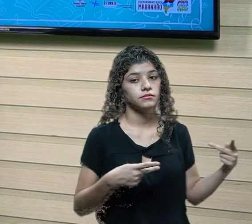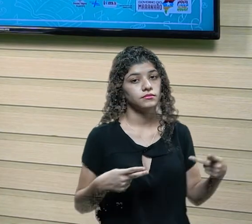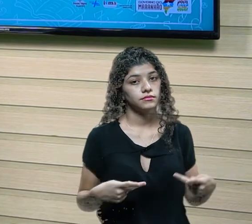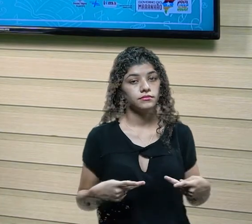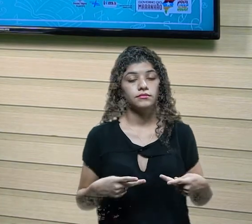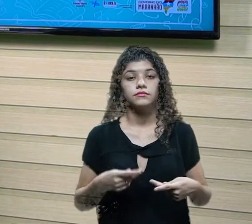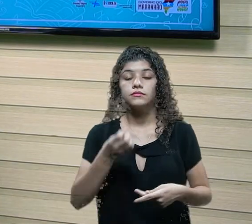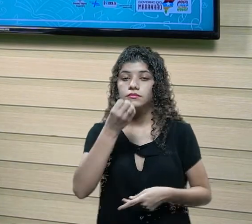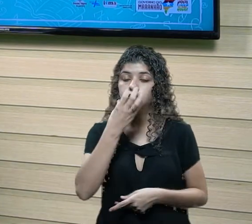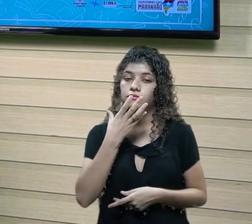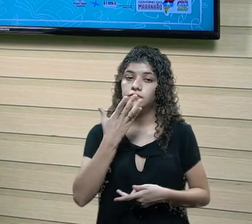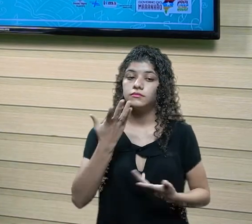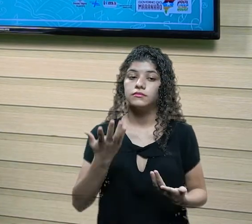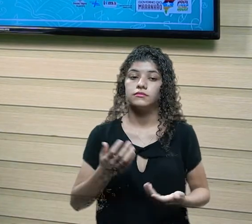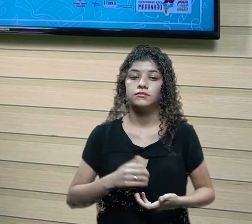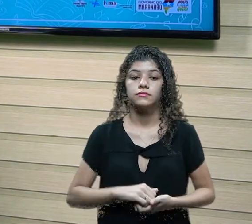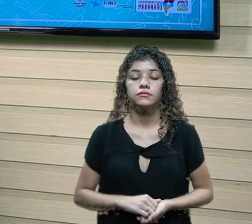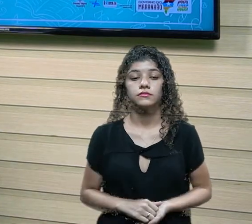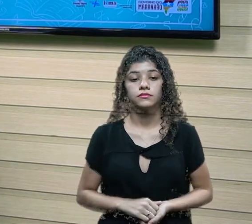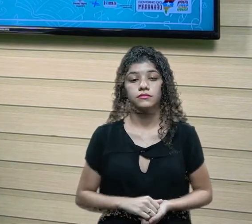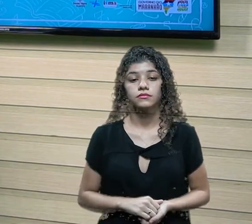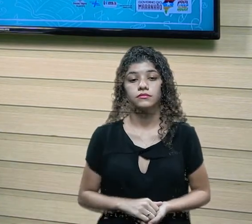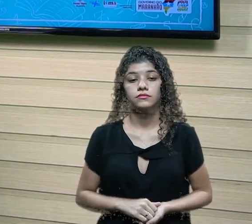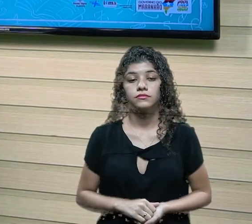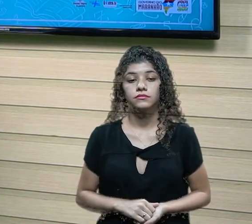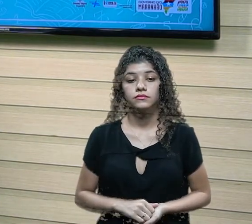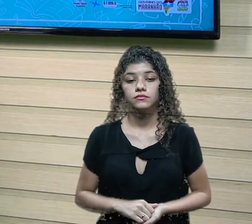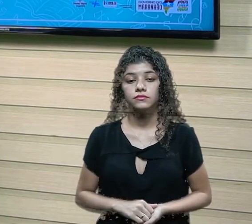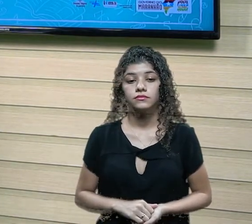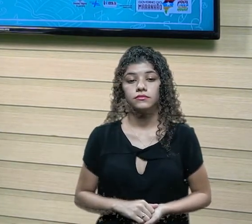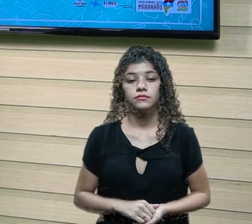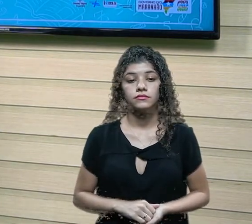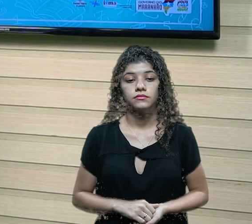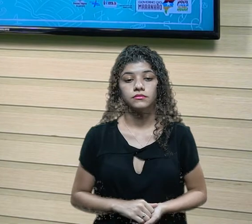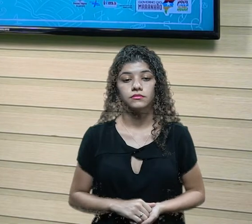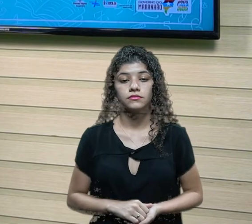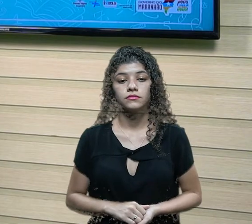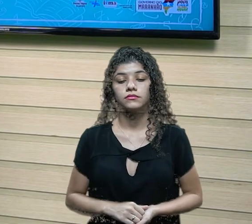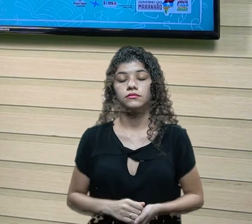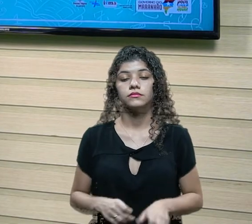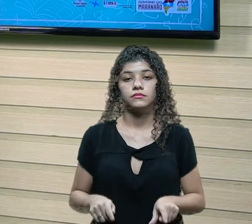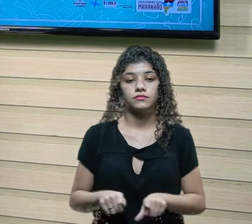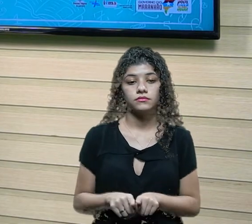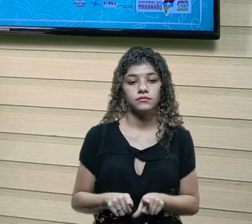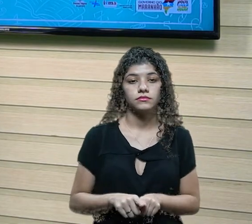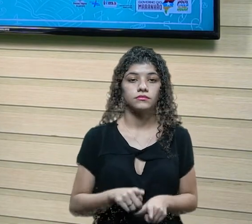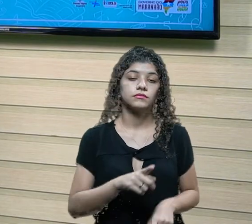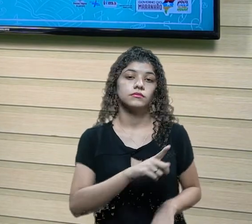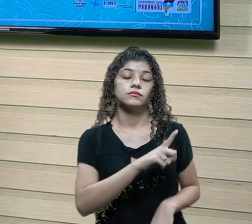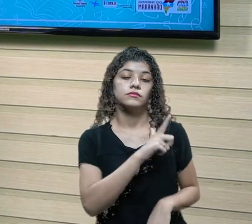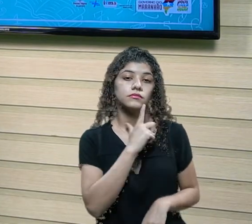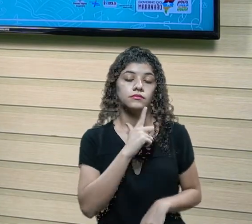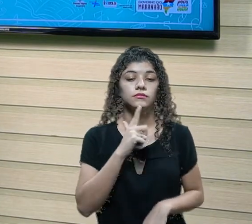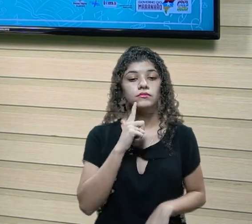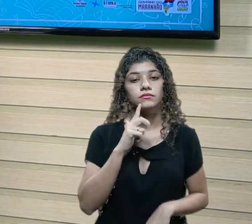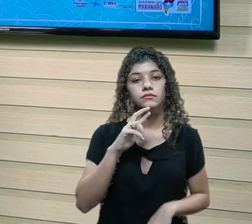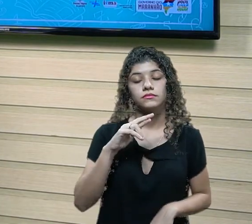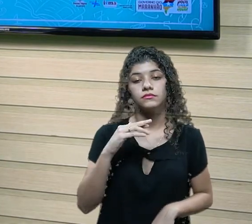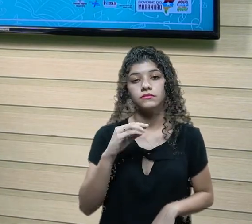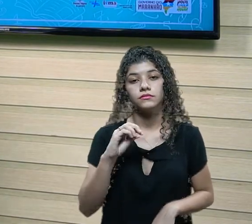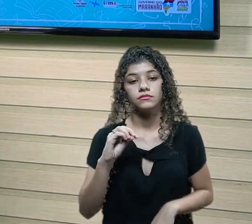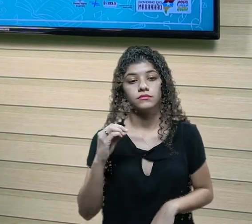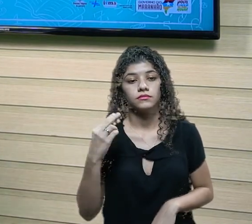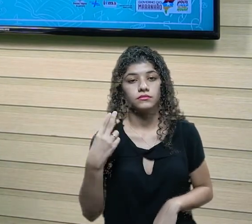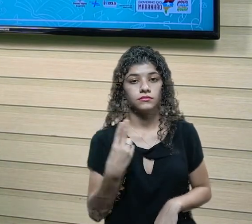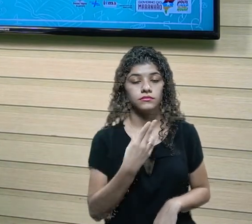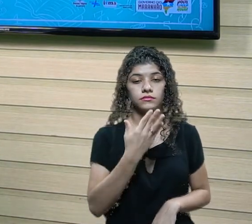público num evento Como será a recepção né realizar o coffee break ou almoço a